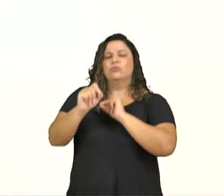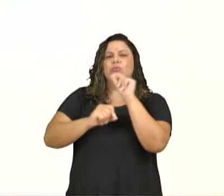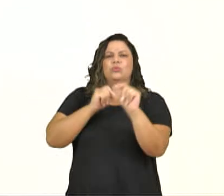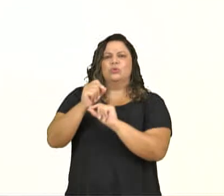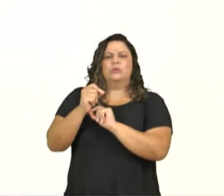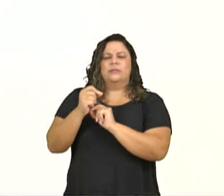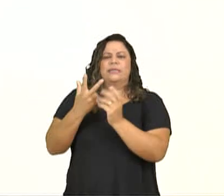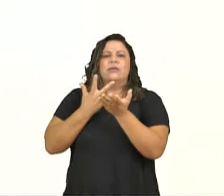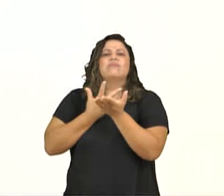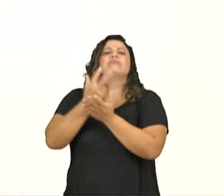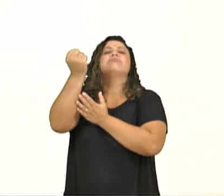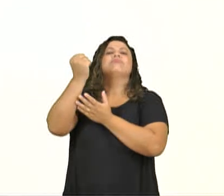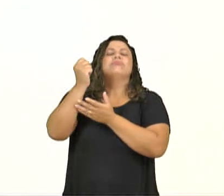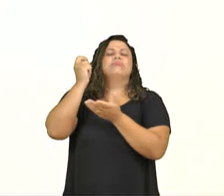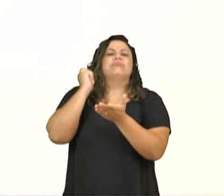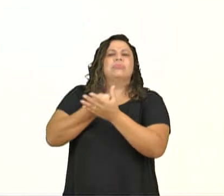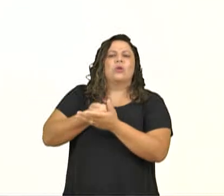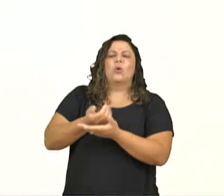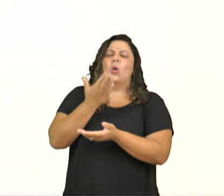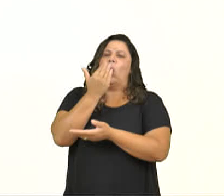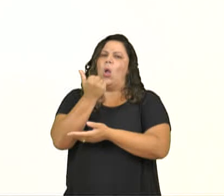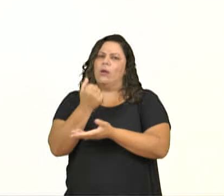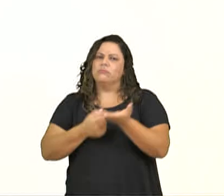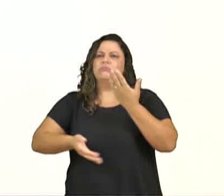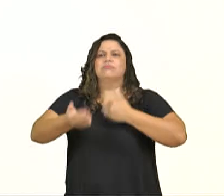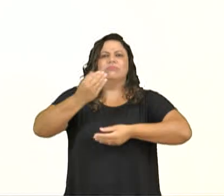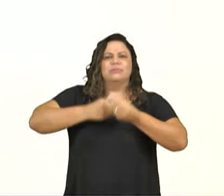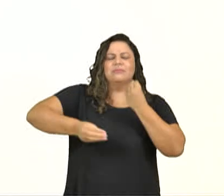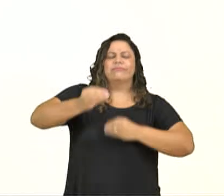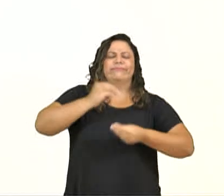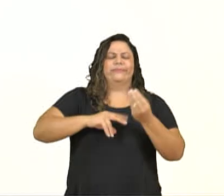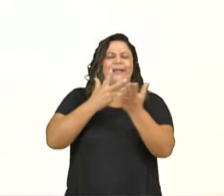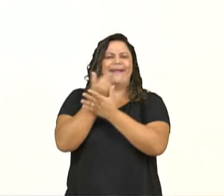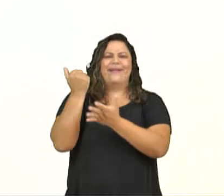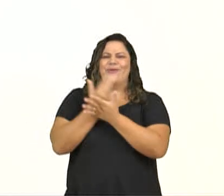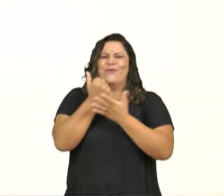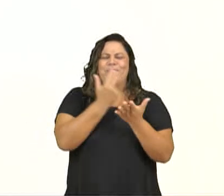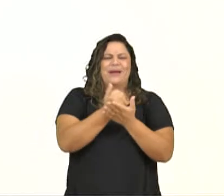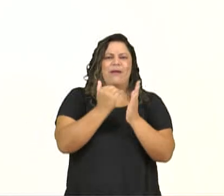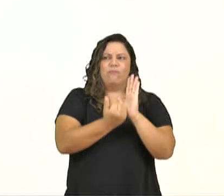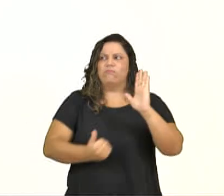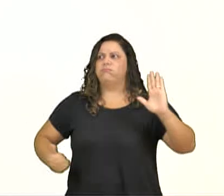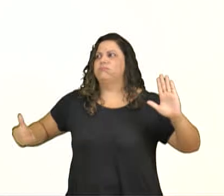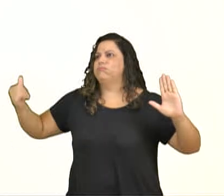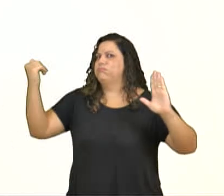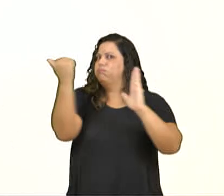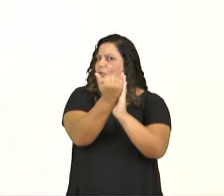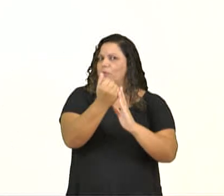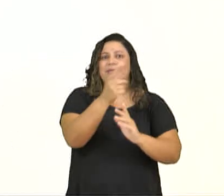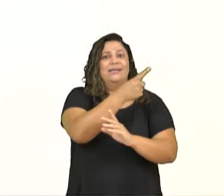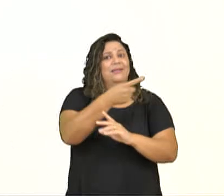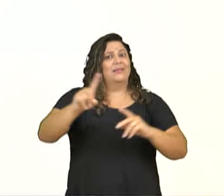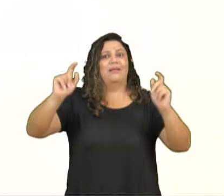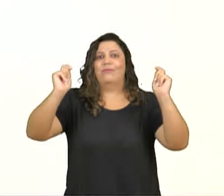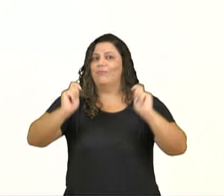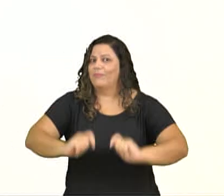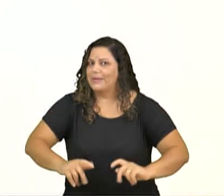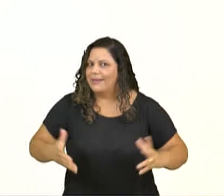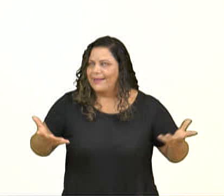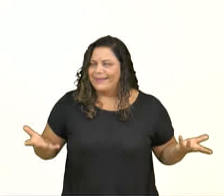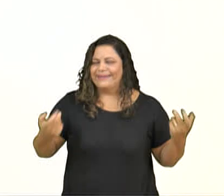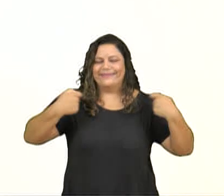consumir, ocorrência ou prática de comprar em demasia sem necessidade,